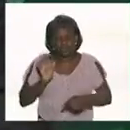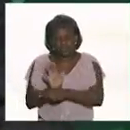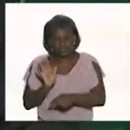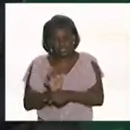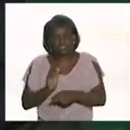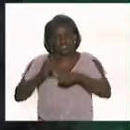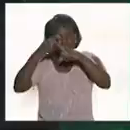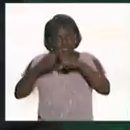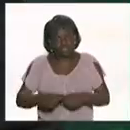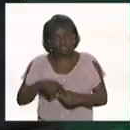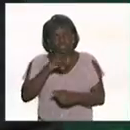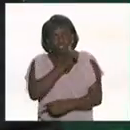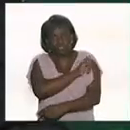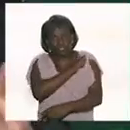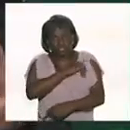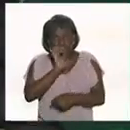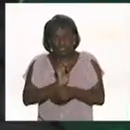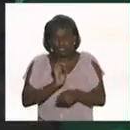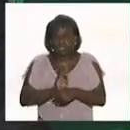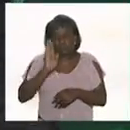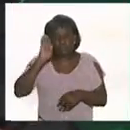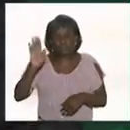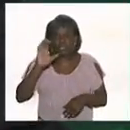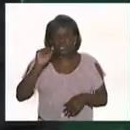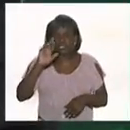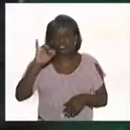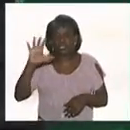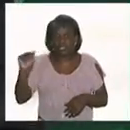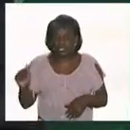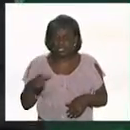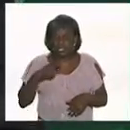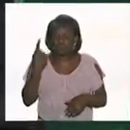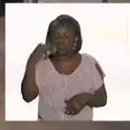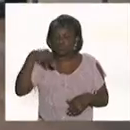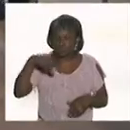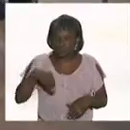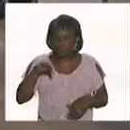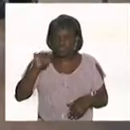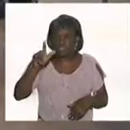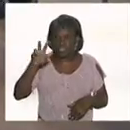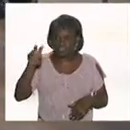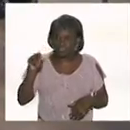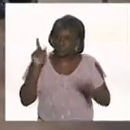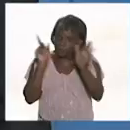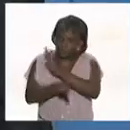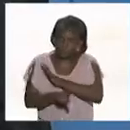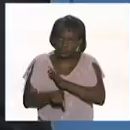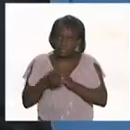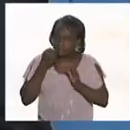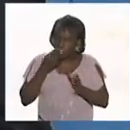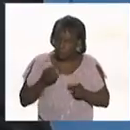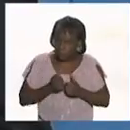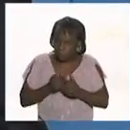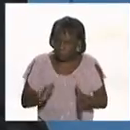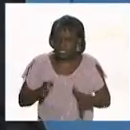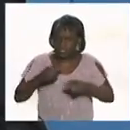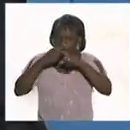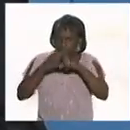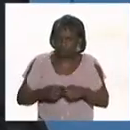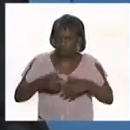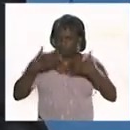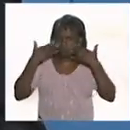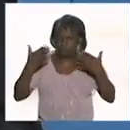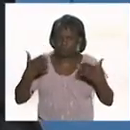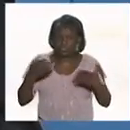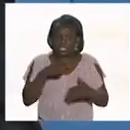gente precisa estar protegendo os campeonatos estaduais e o Carioca principalmente. Com certeza. Nós temos 1 minuto, deputado Flávio Serafini. Eu pergunto para o senhor, é bom começar com o